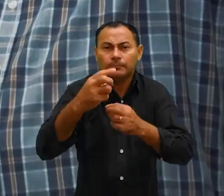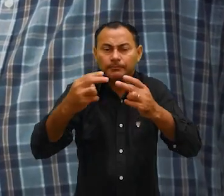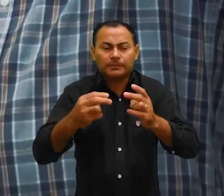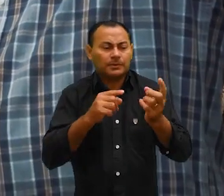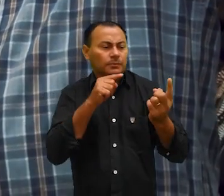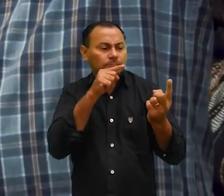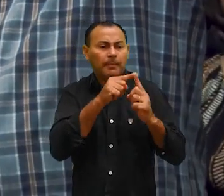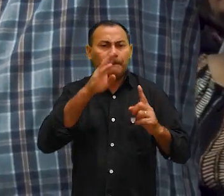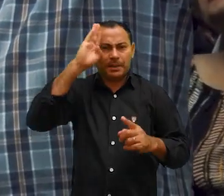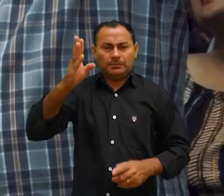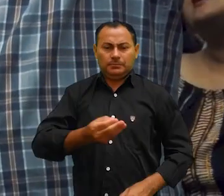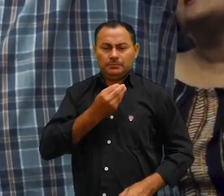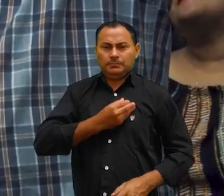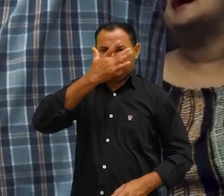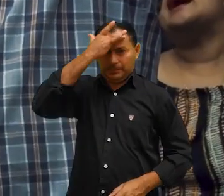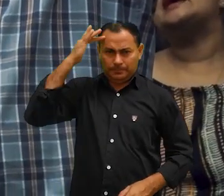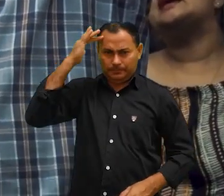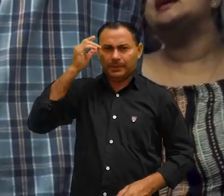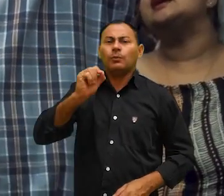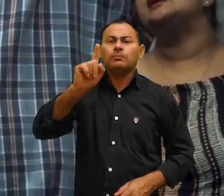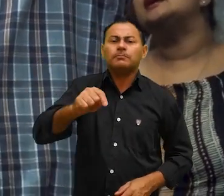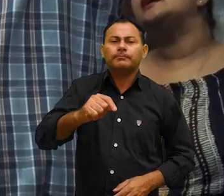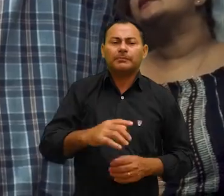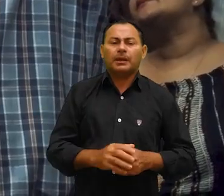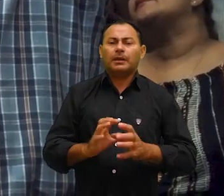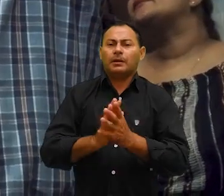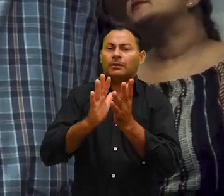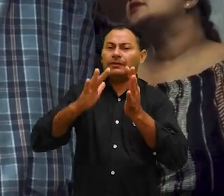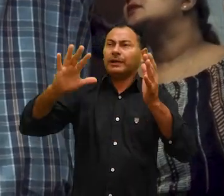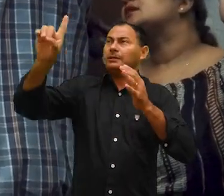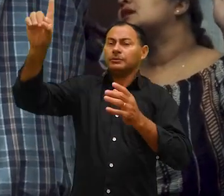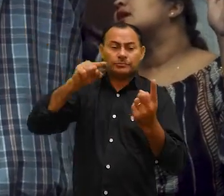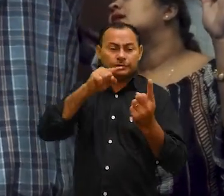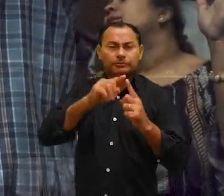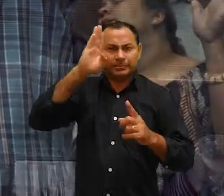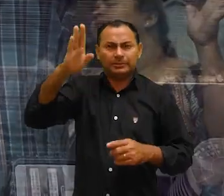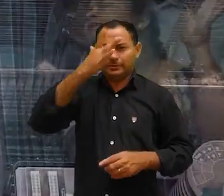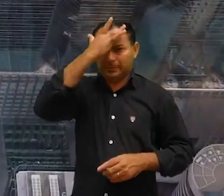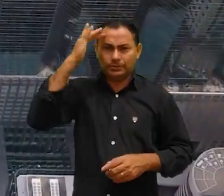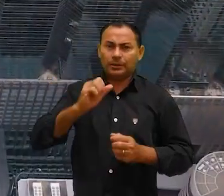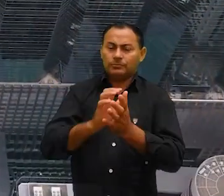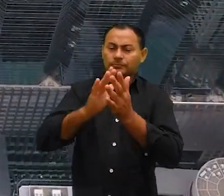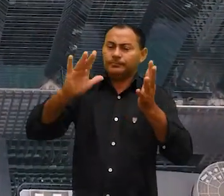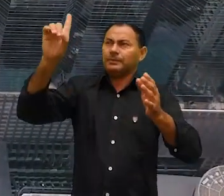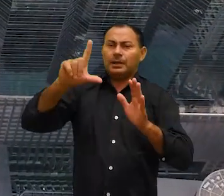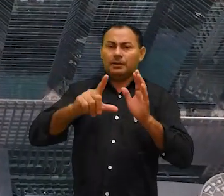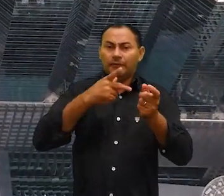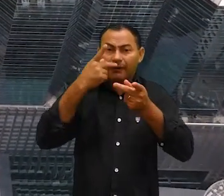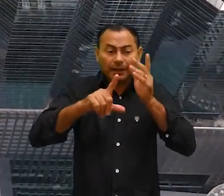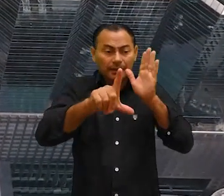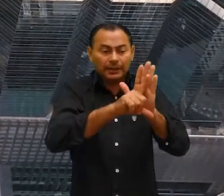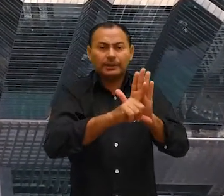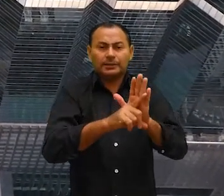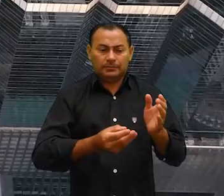coisa, o propósito principal da vida do homem é o quê? É glorificar a Deus. Dizem que a lei que rege